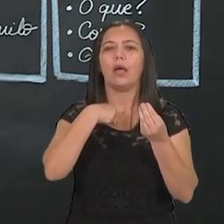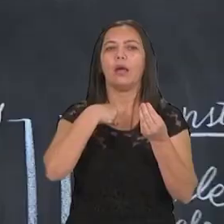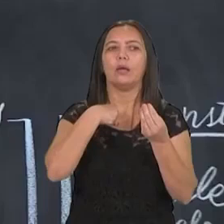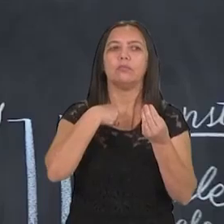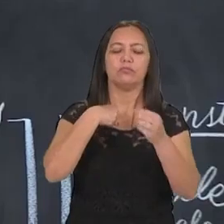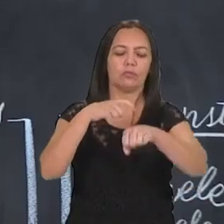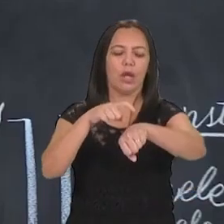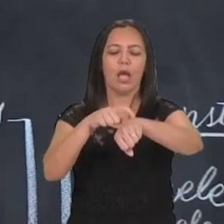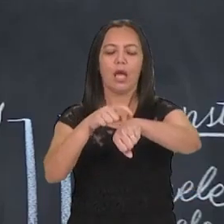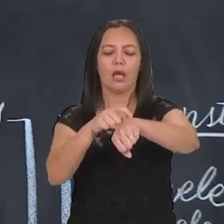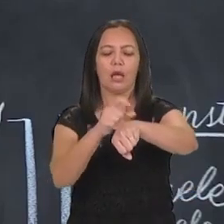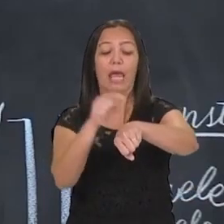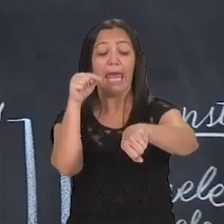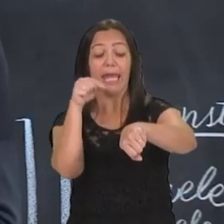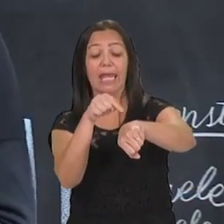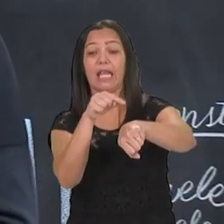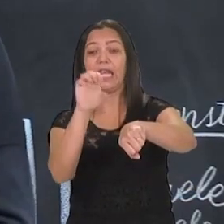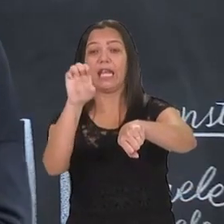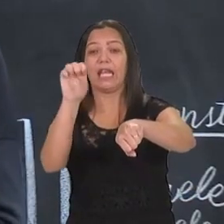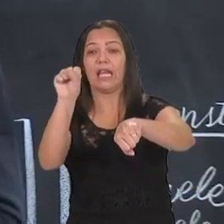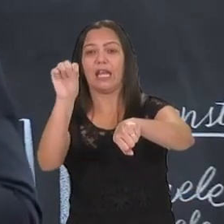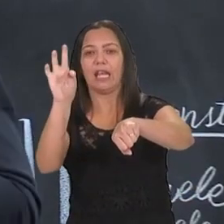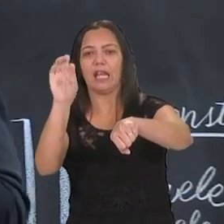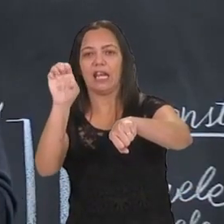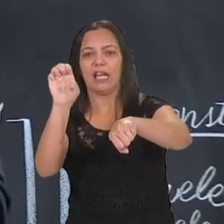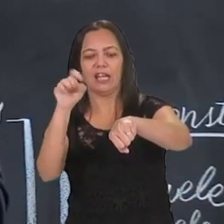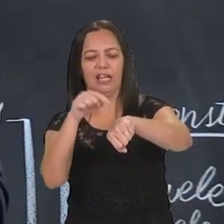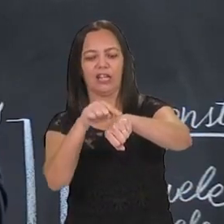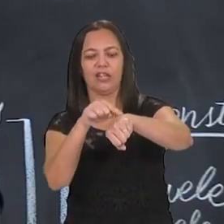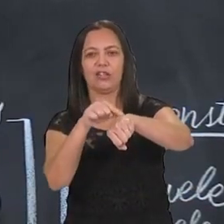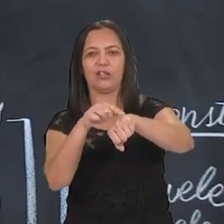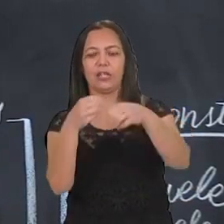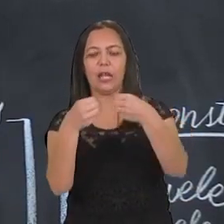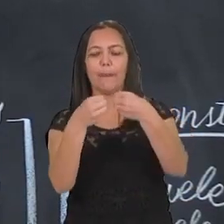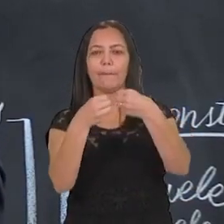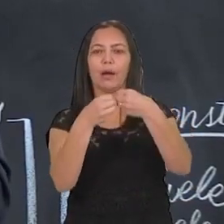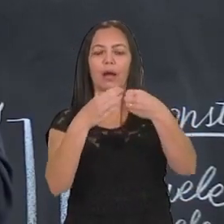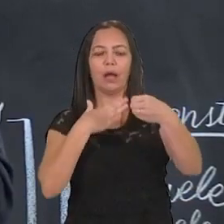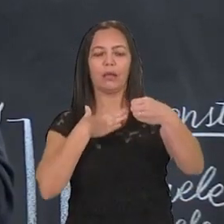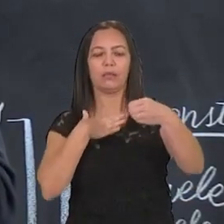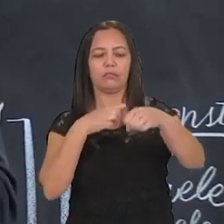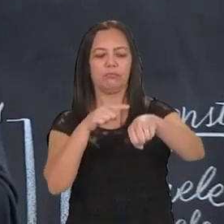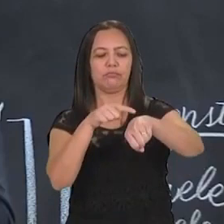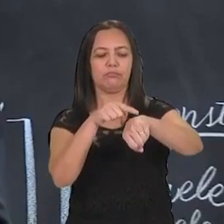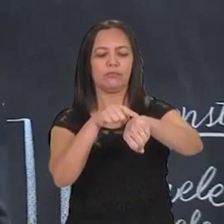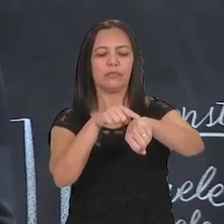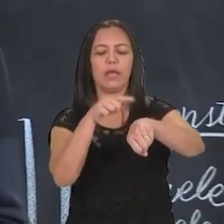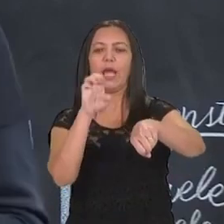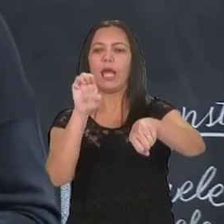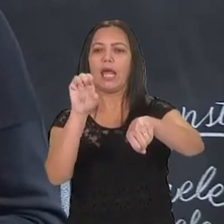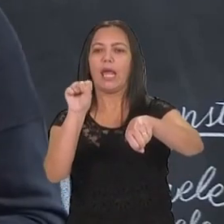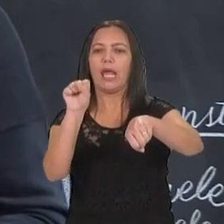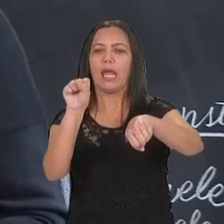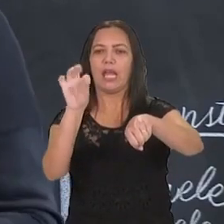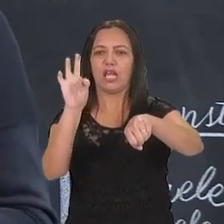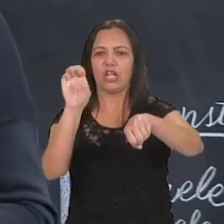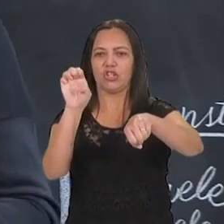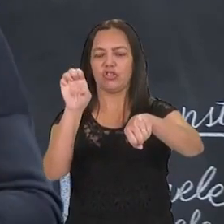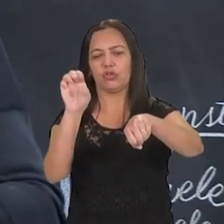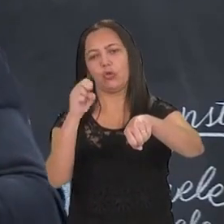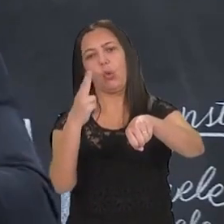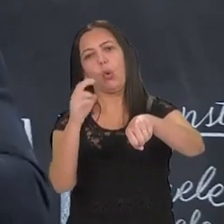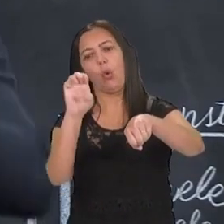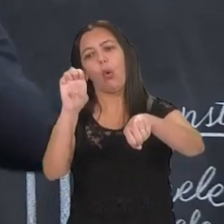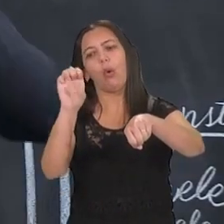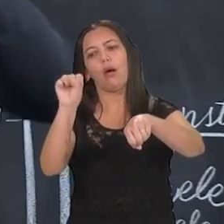por exemplo, se eu estivesse com um relógio, eu diria este relógio. Ele está perto de quem fala. Então eu uso este, esta ou isto. Se